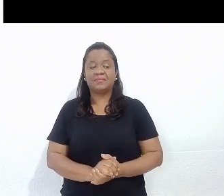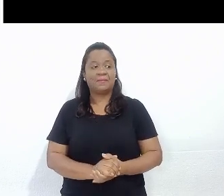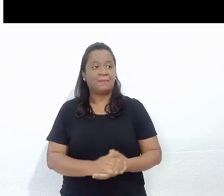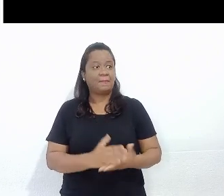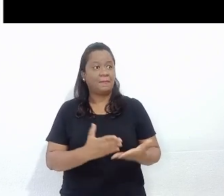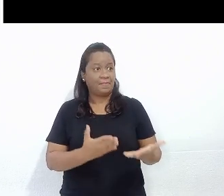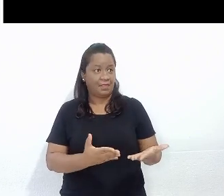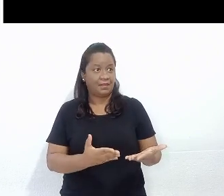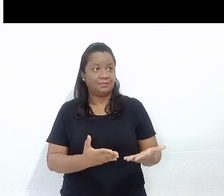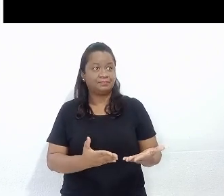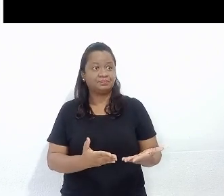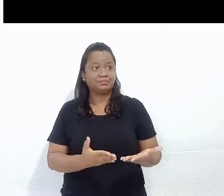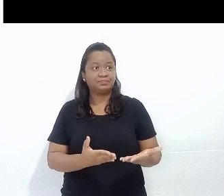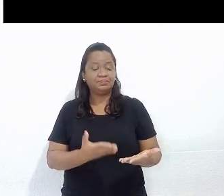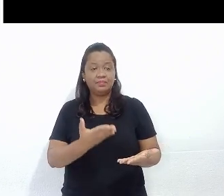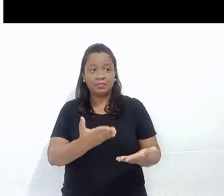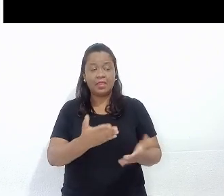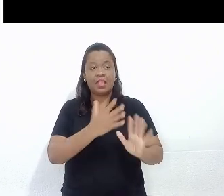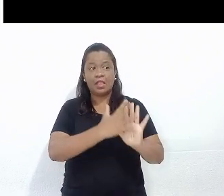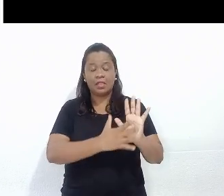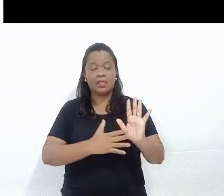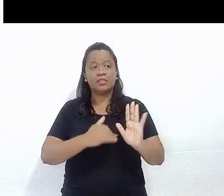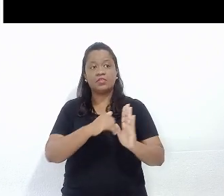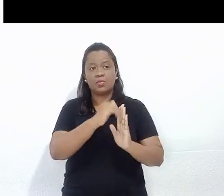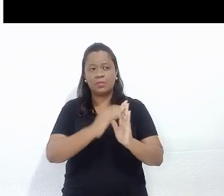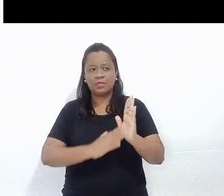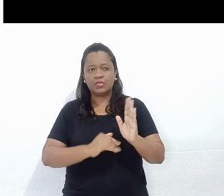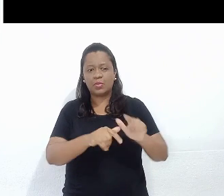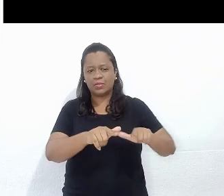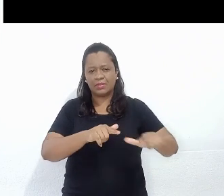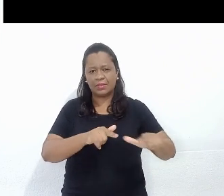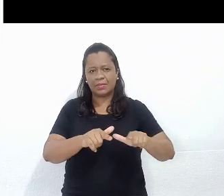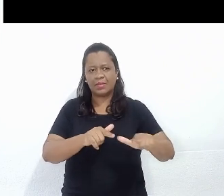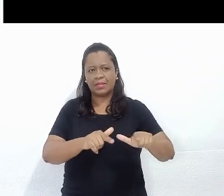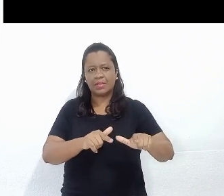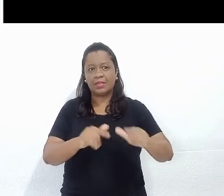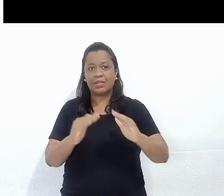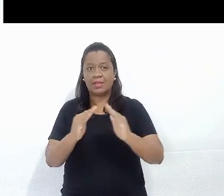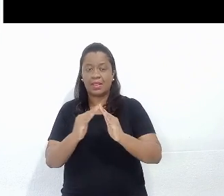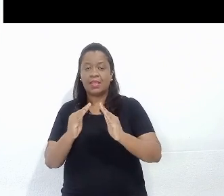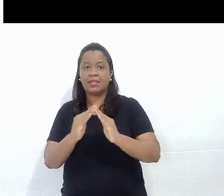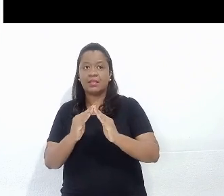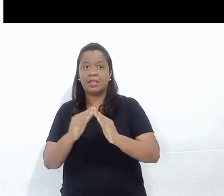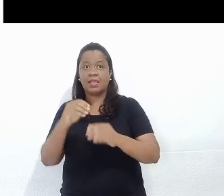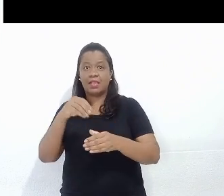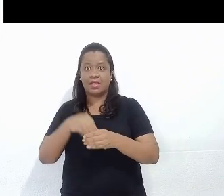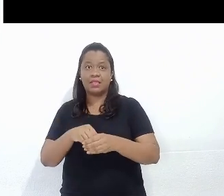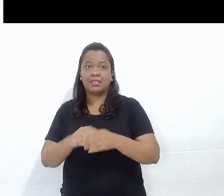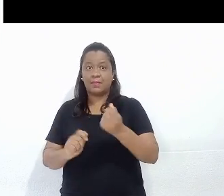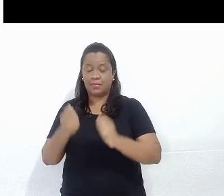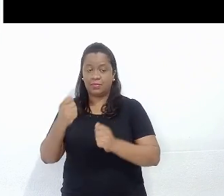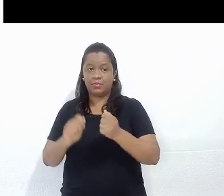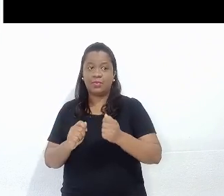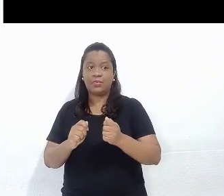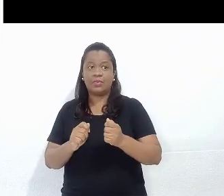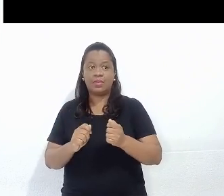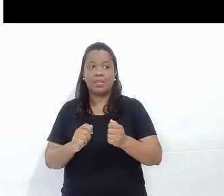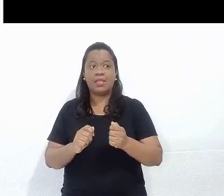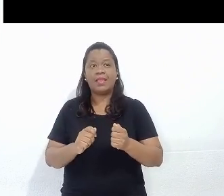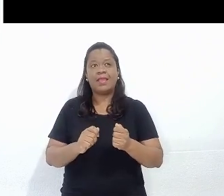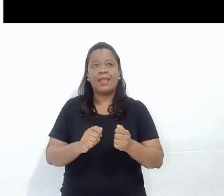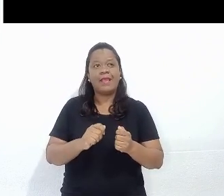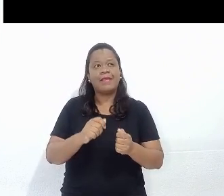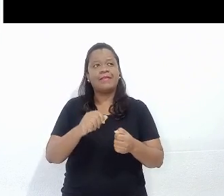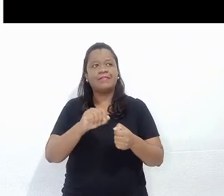Esse foi um pintor que estava trabalhando na casa de uma das pintoras, a gente fez uma composição, aí a gente criou uma